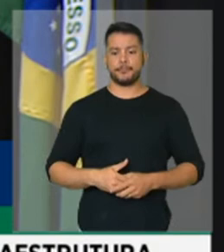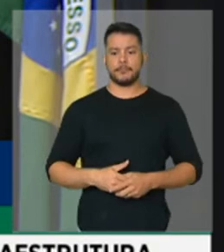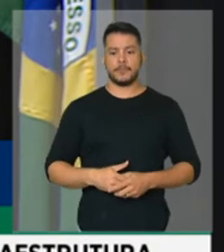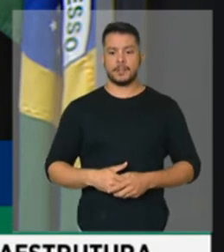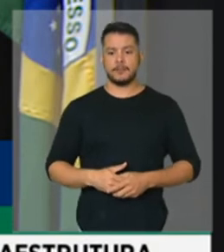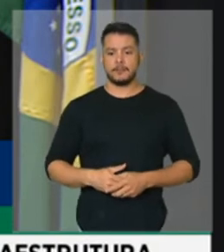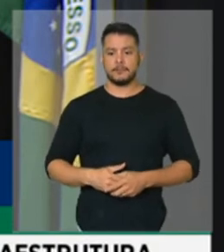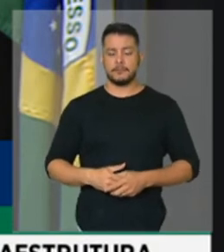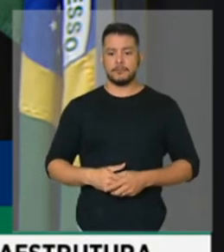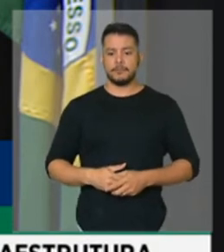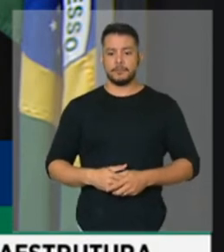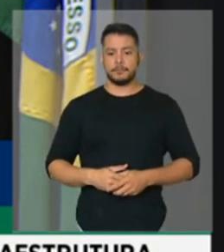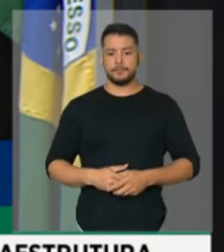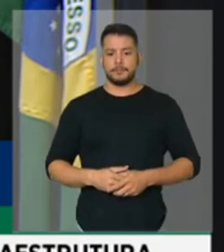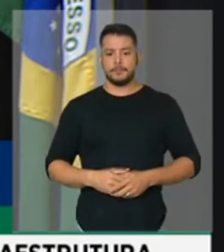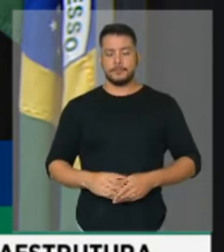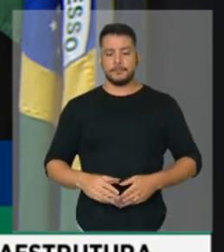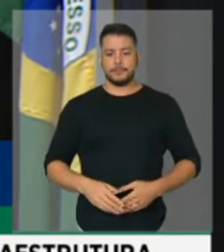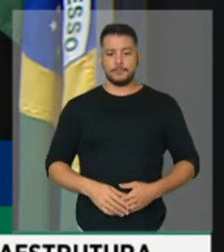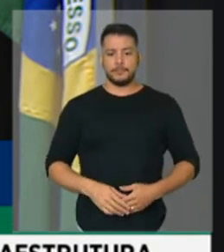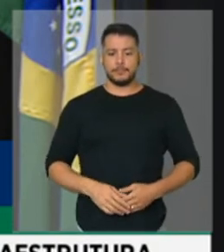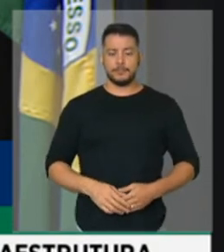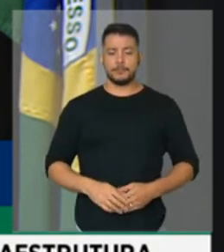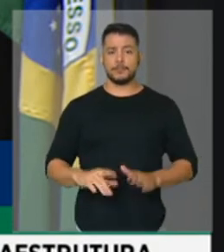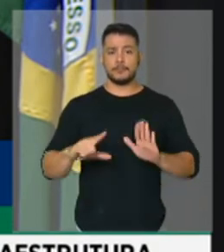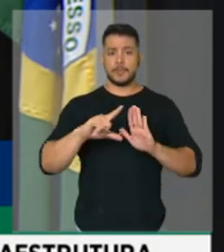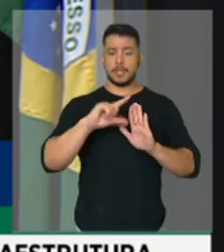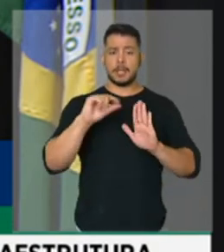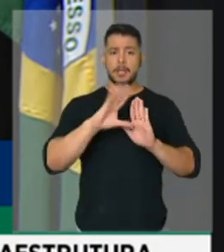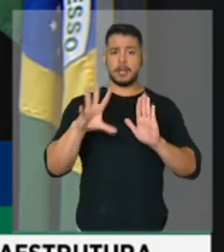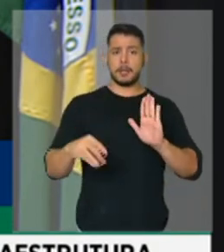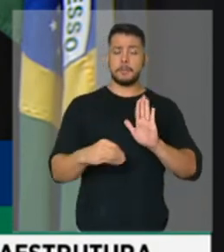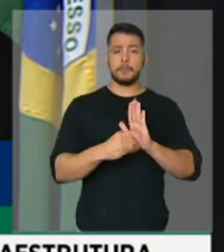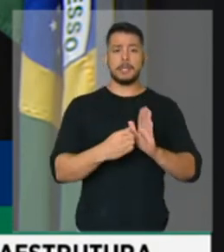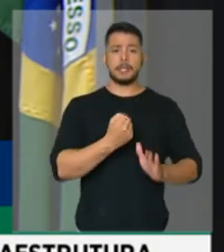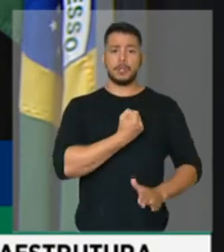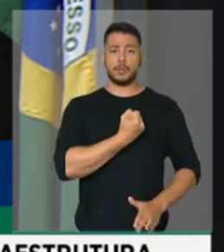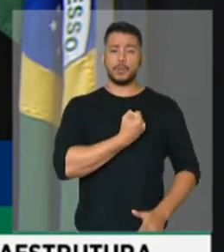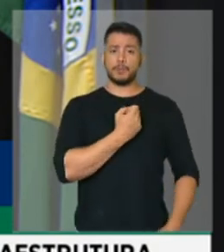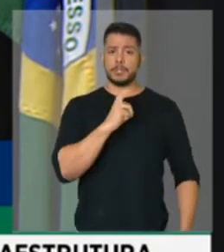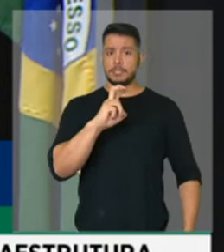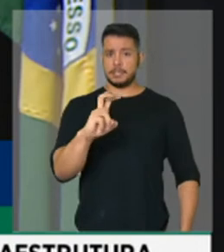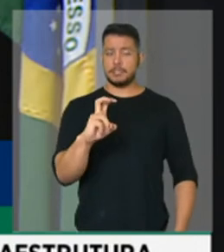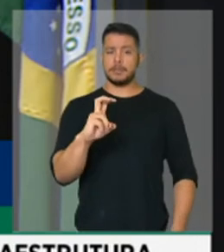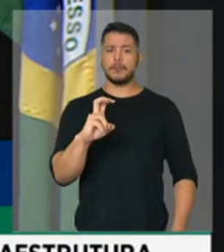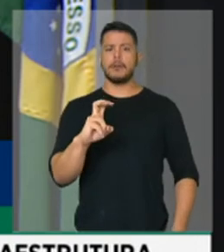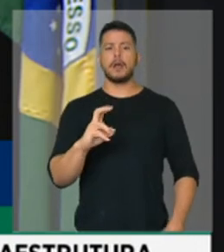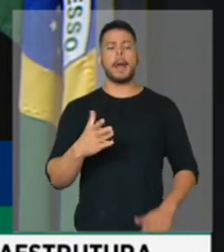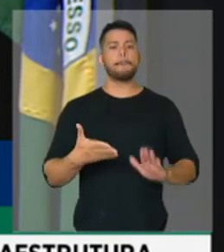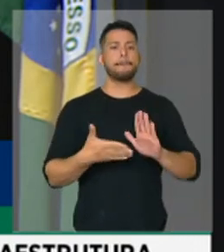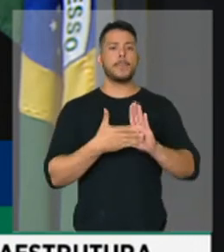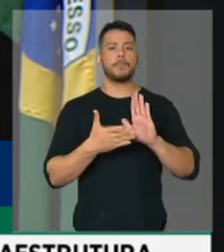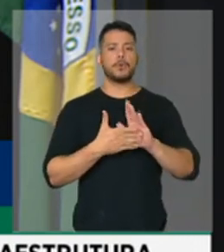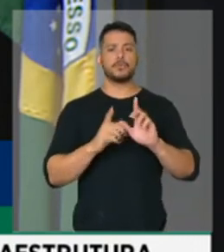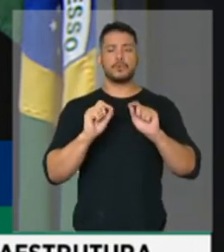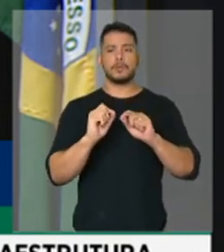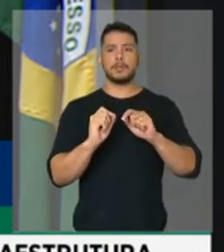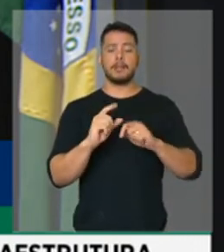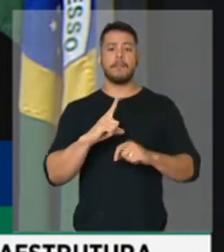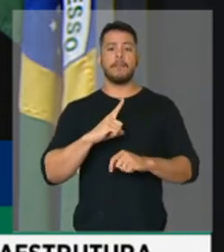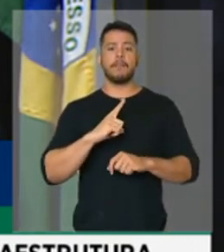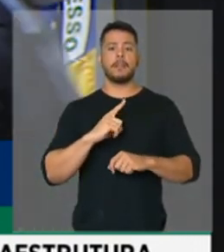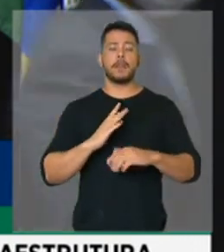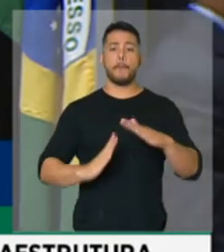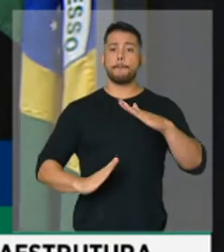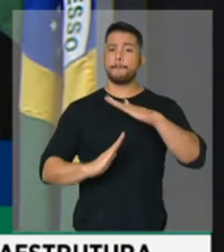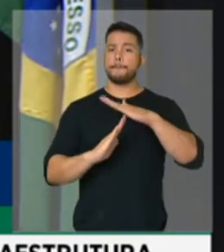líder Pongás. A emenda número 5, que propõe fixar prazos máximos para